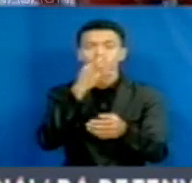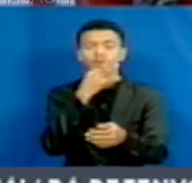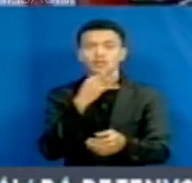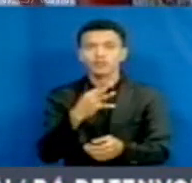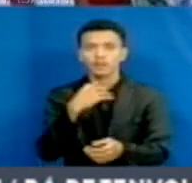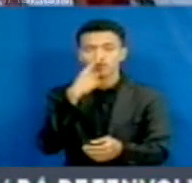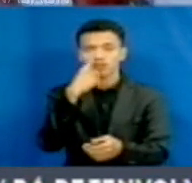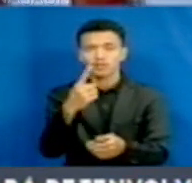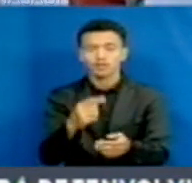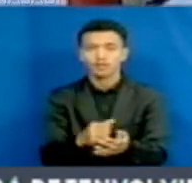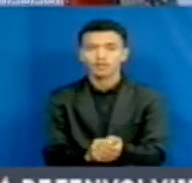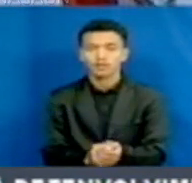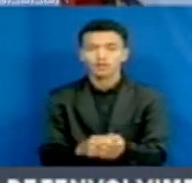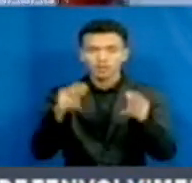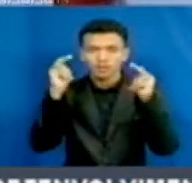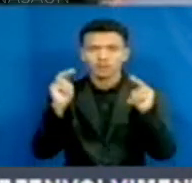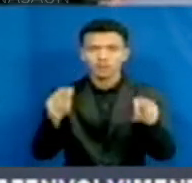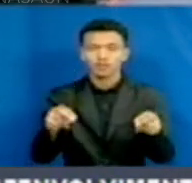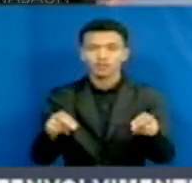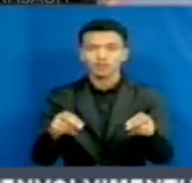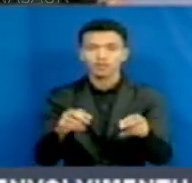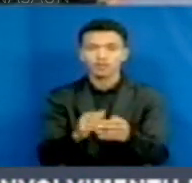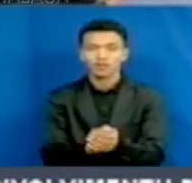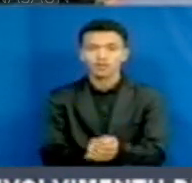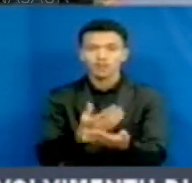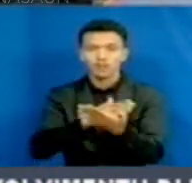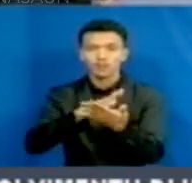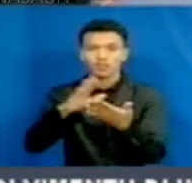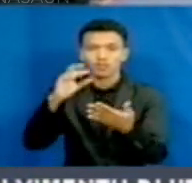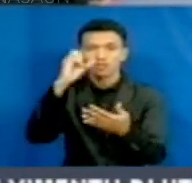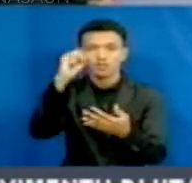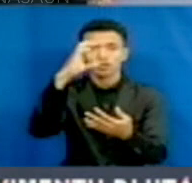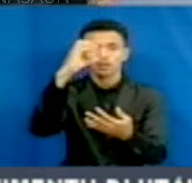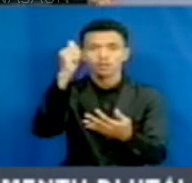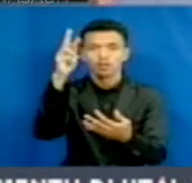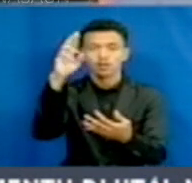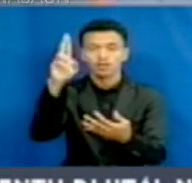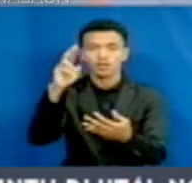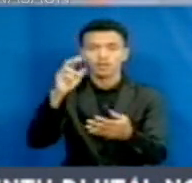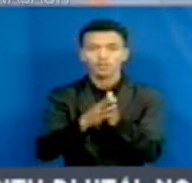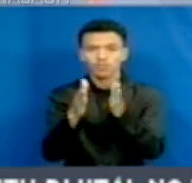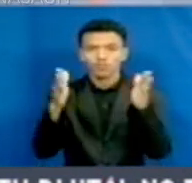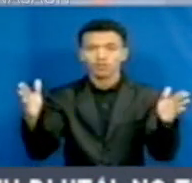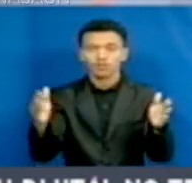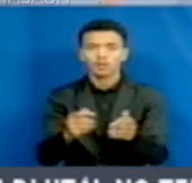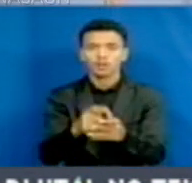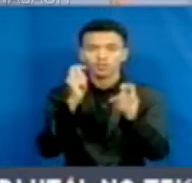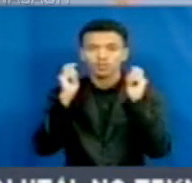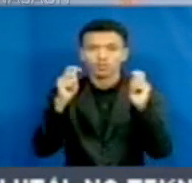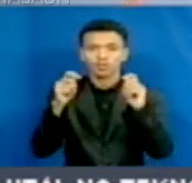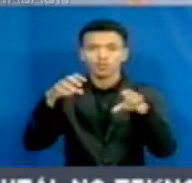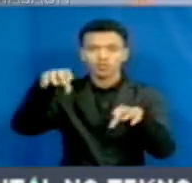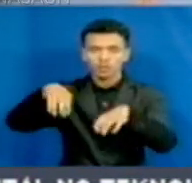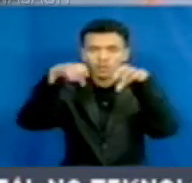Leite Magalhães Chateden. Obrigação concessionária Nian a tu Sousa Scanner roca passira de bot. Rodi Nunes, quem conta torcer em Betama